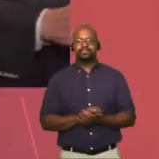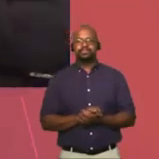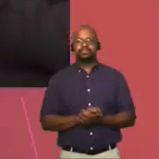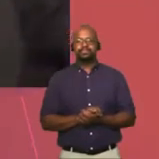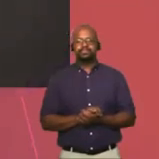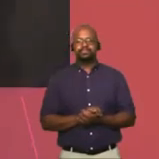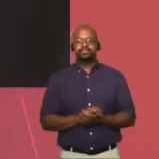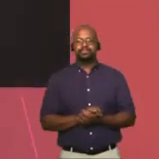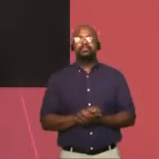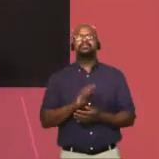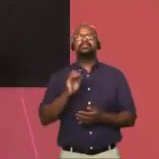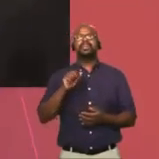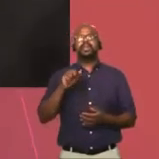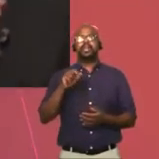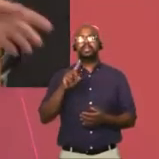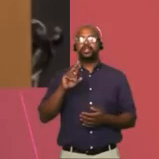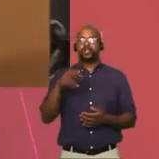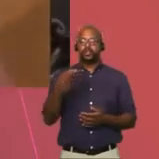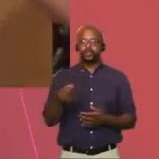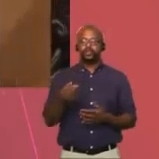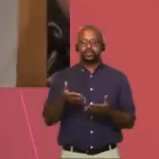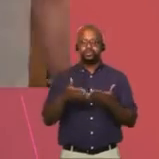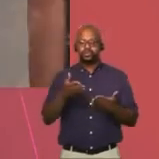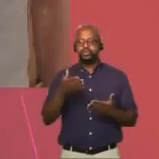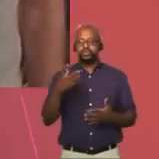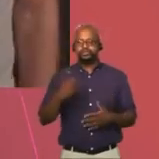o Bernardinho e